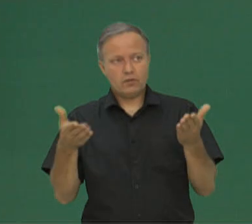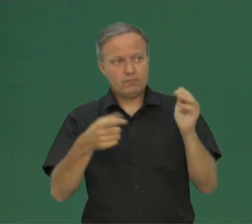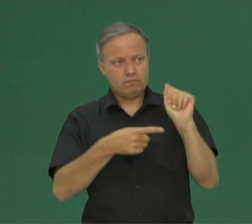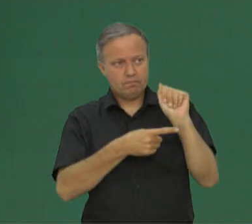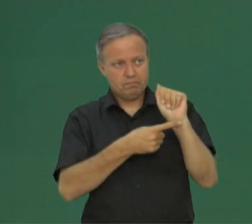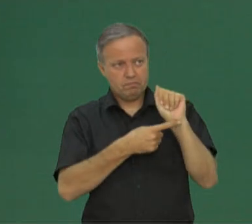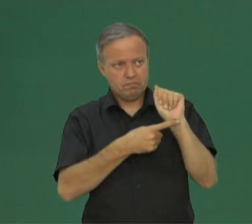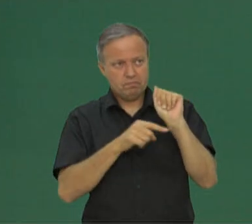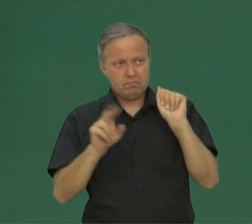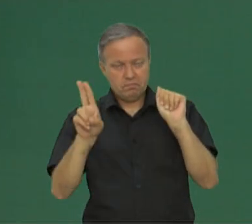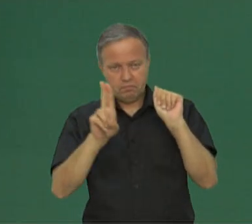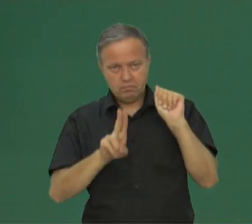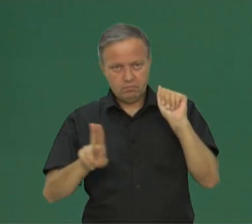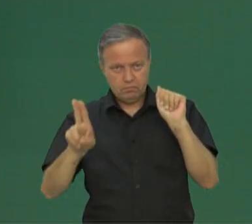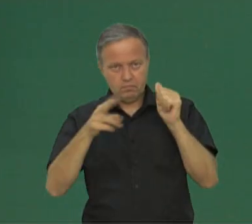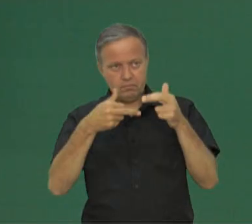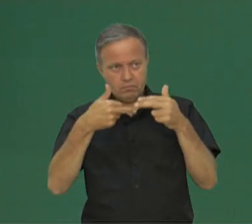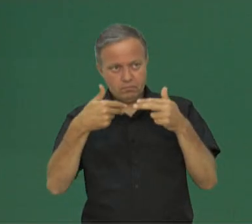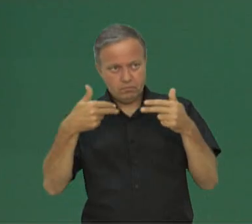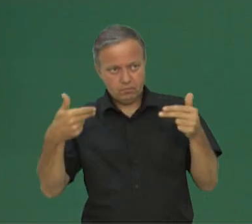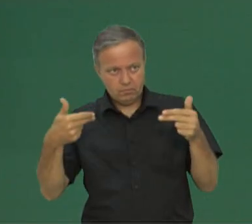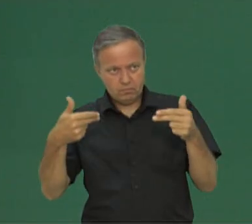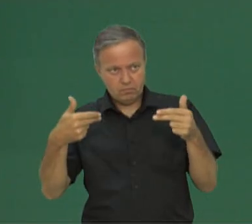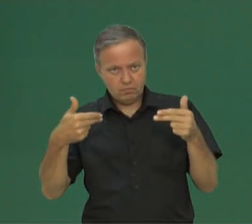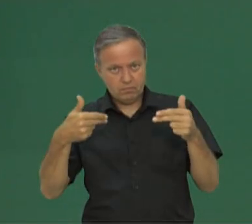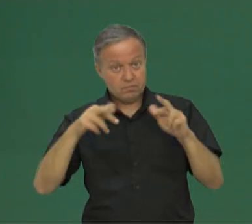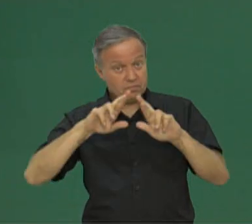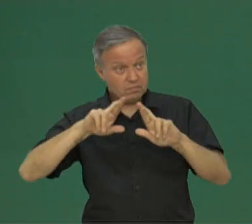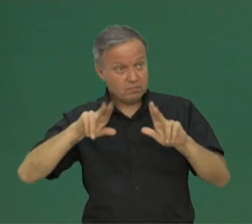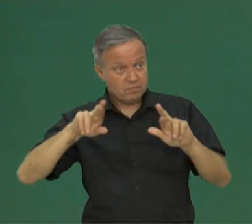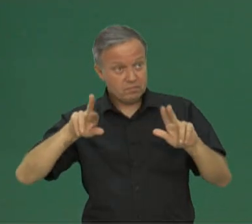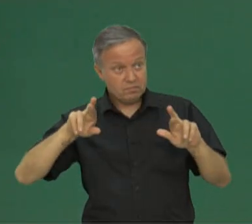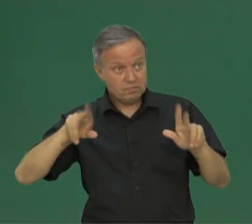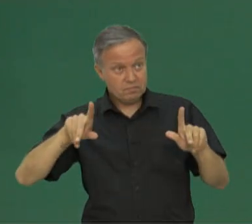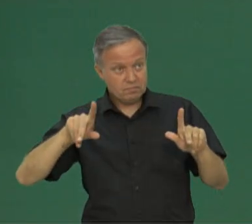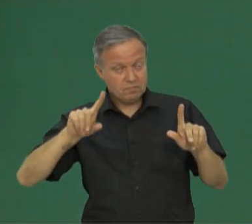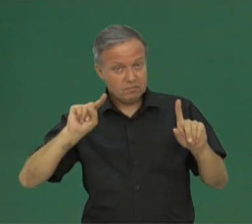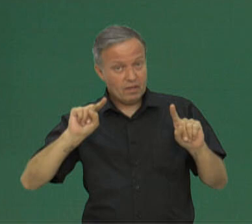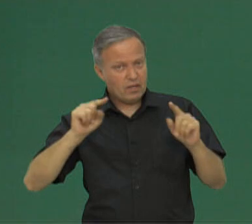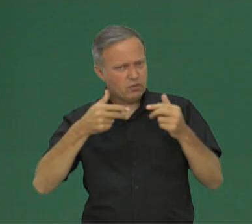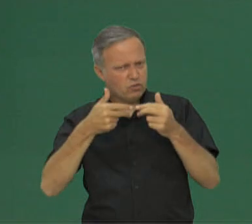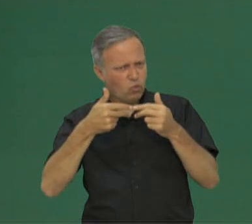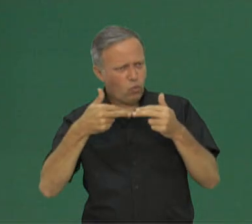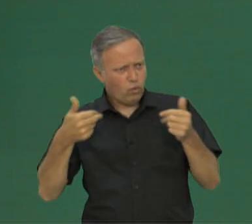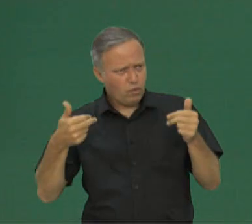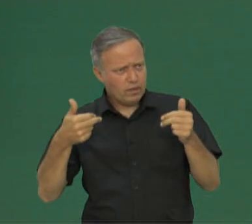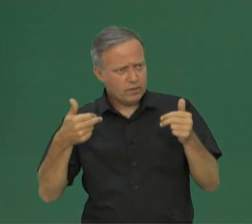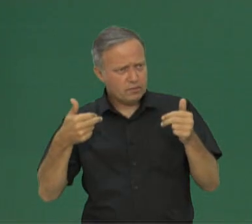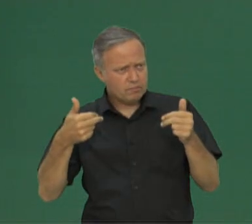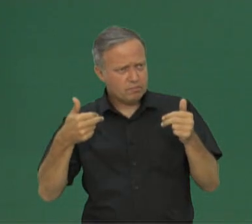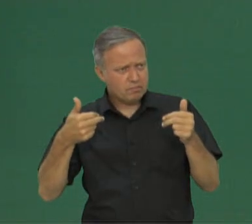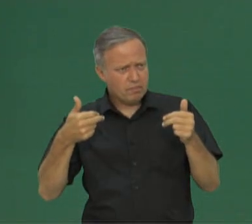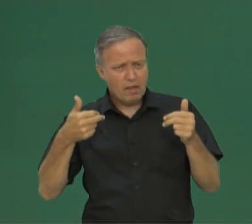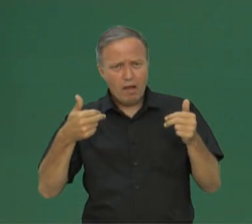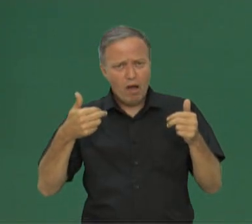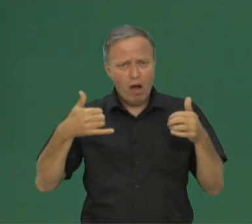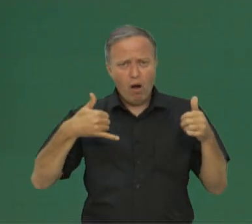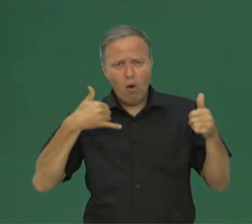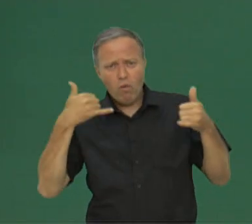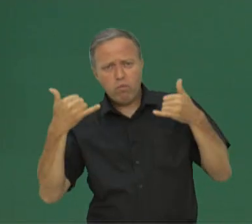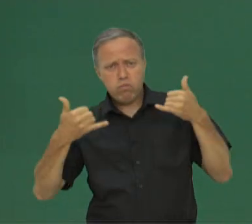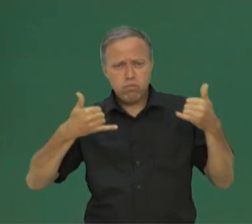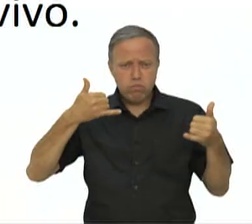Letra A. Utiliza somente materiais diversificados e objetos inanimados para